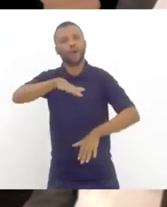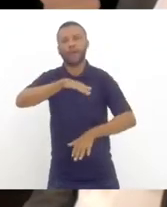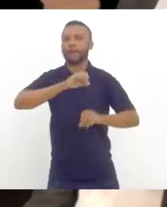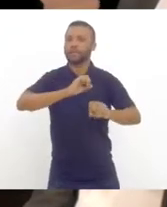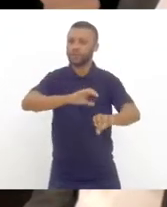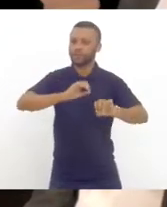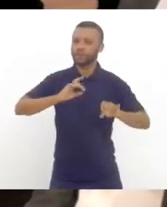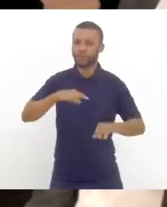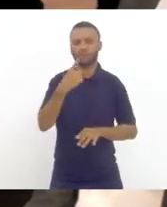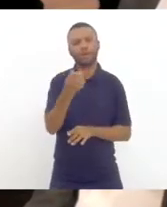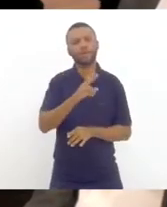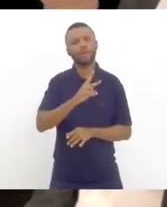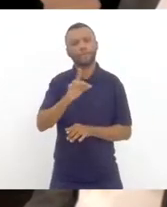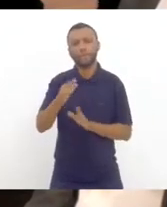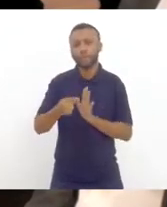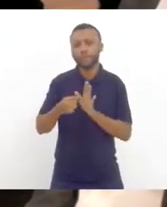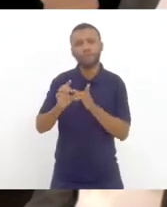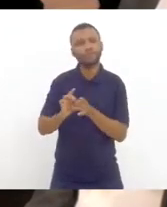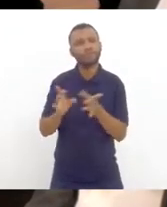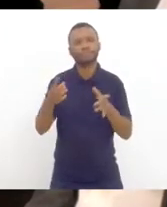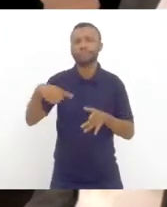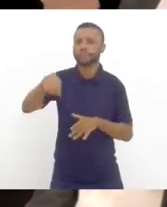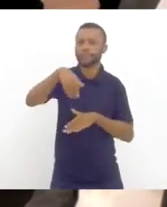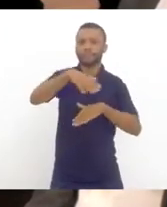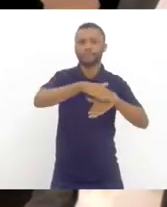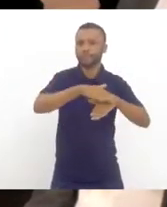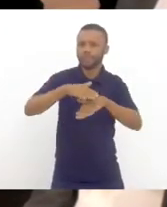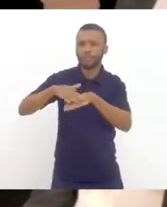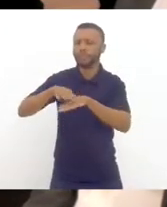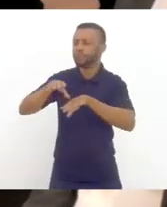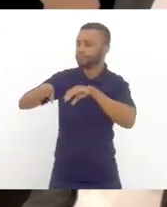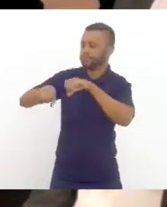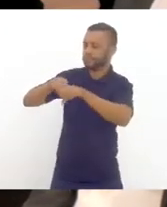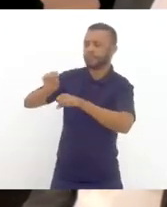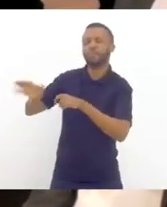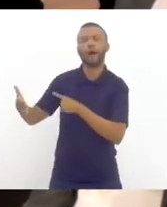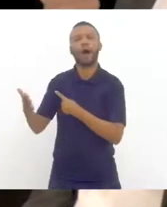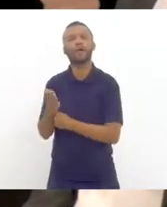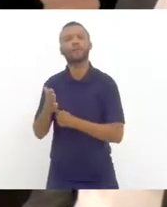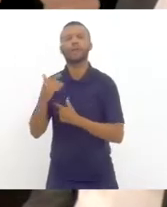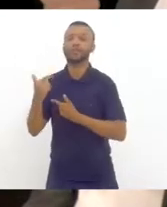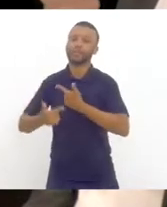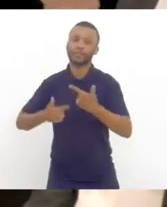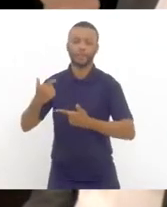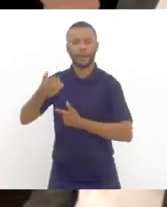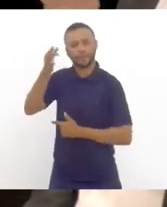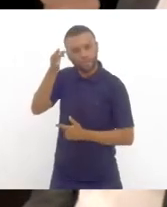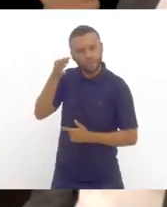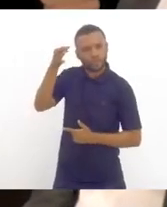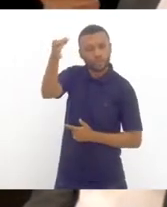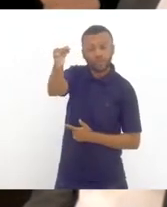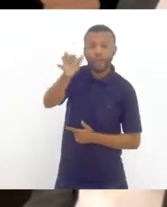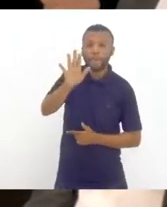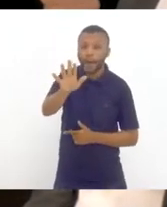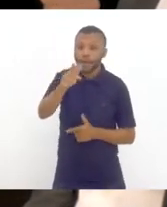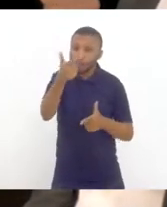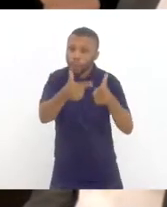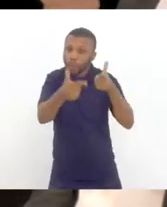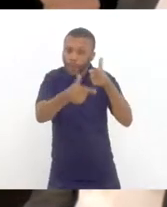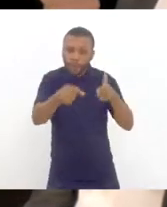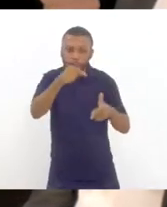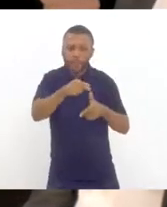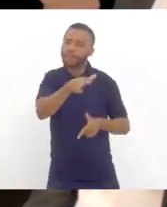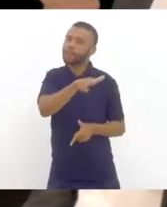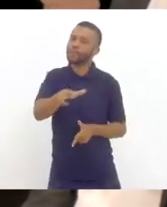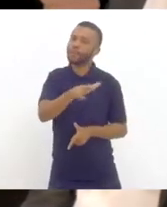vai disponibilizar até para facilitar esse trabalho para o futuro, mas não é essa a questão.